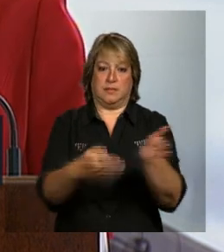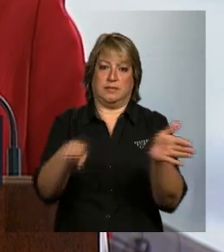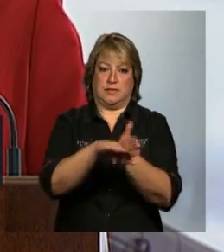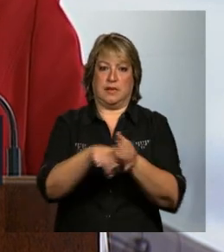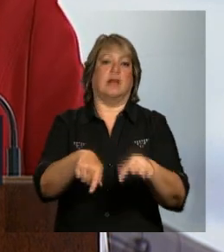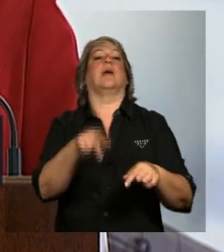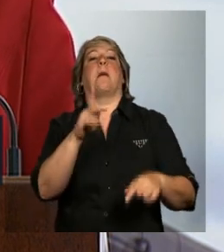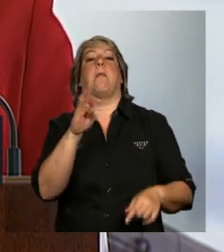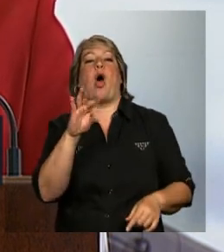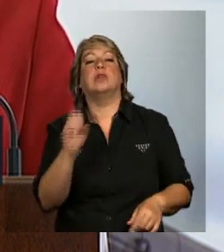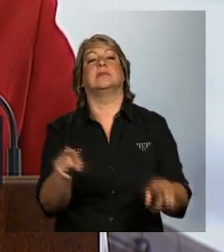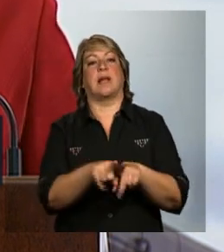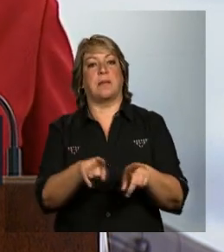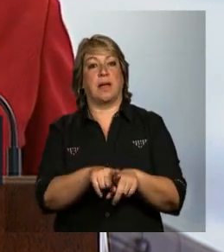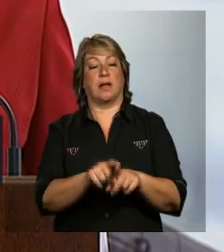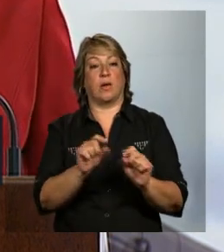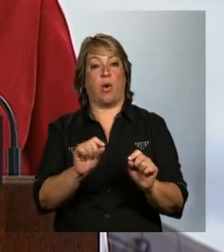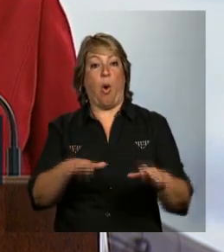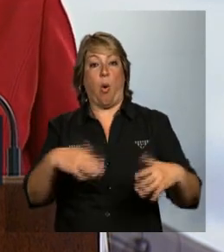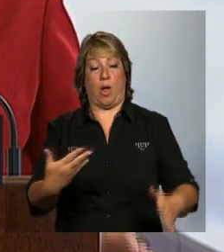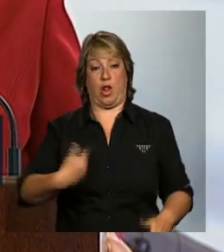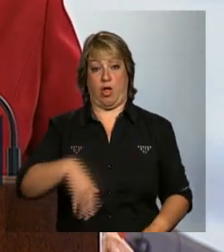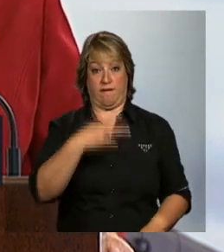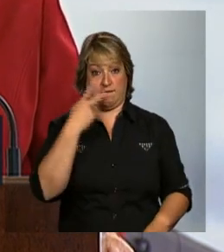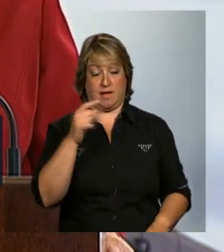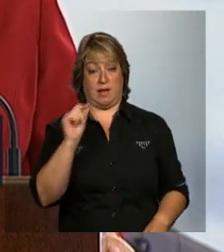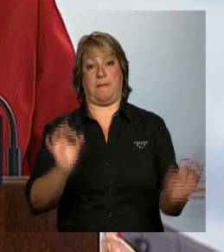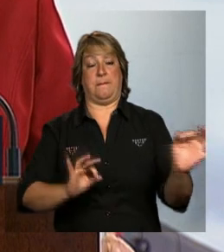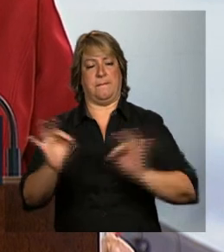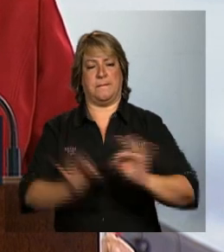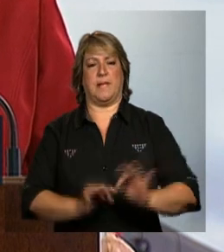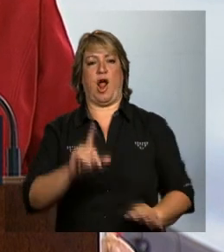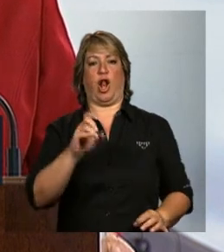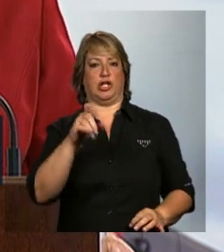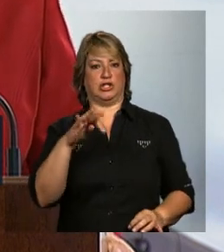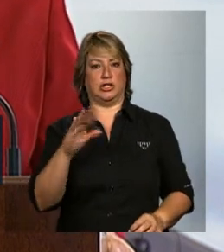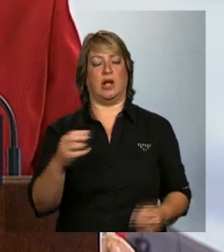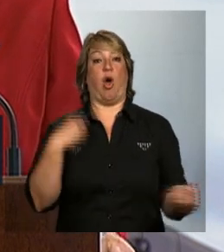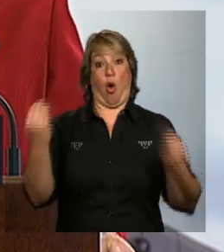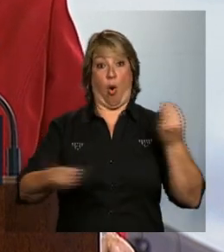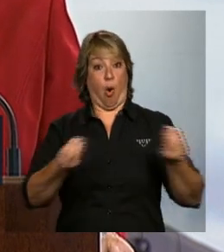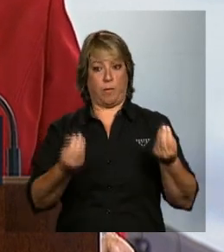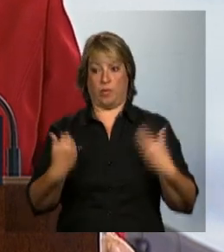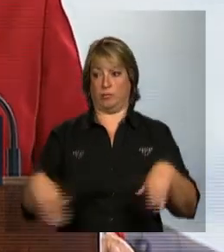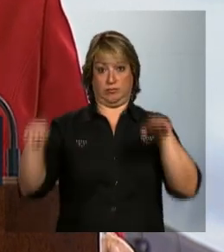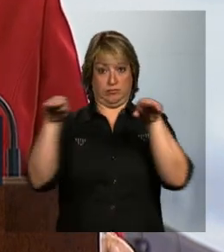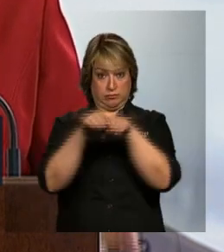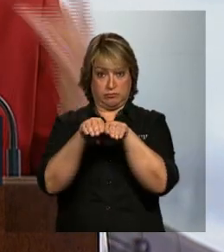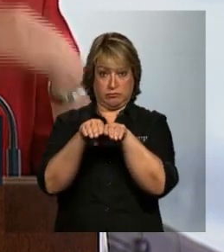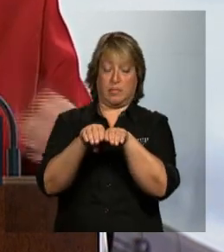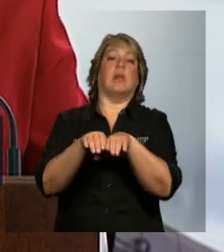articulação e ao falar de planejamento de logística como fator de competitividade